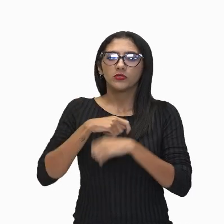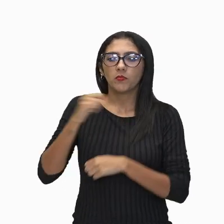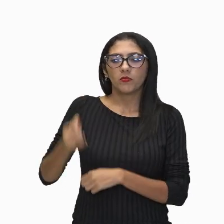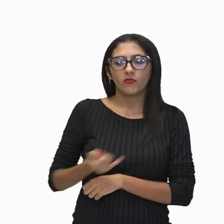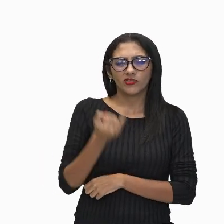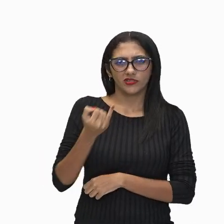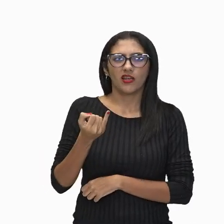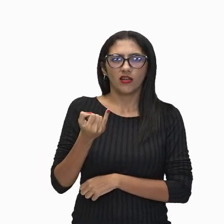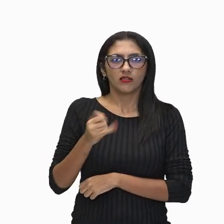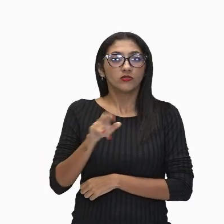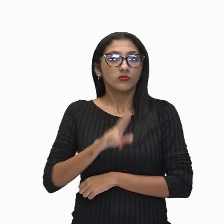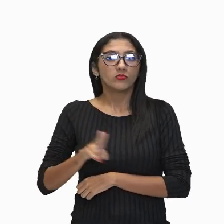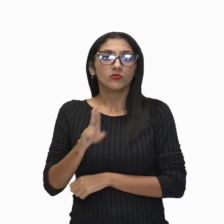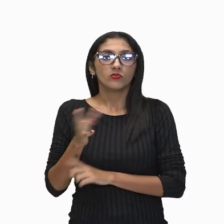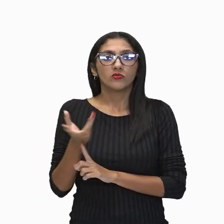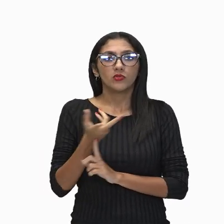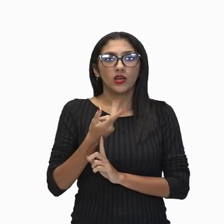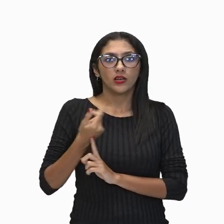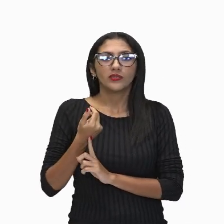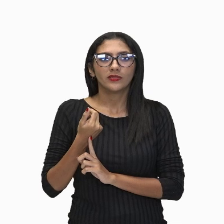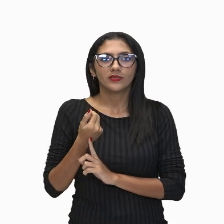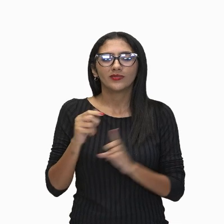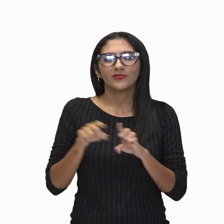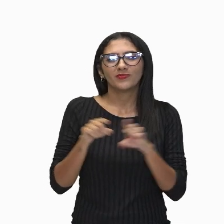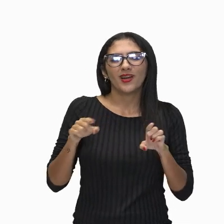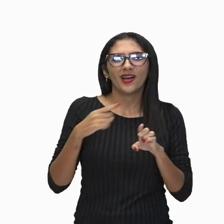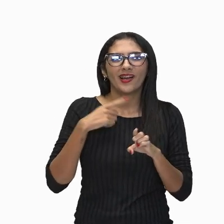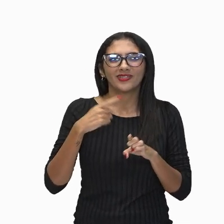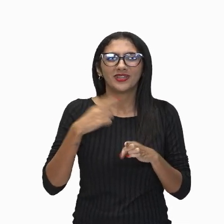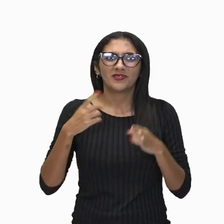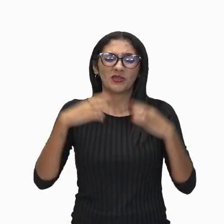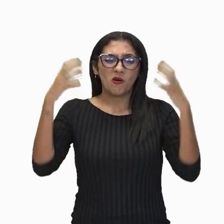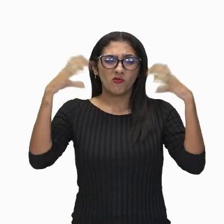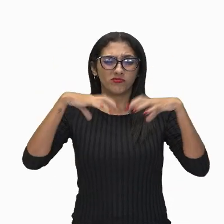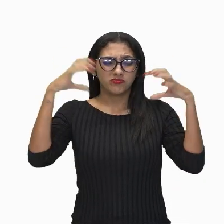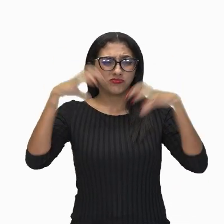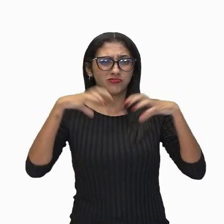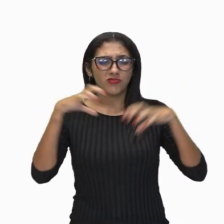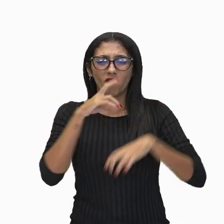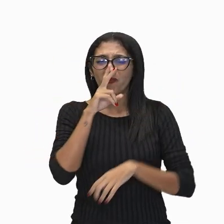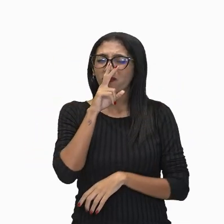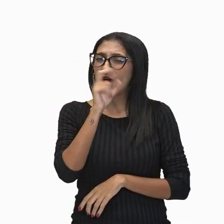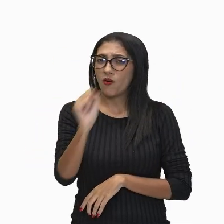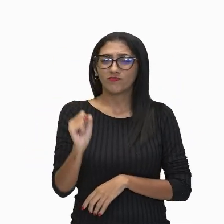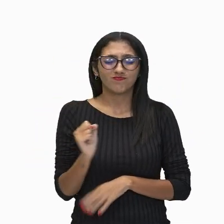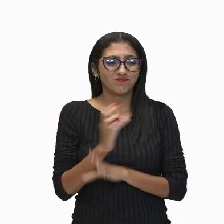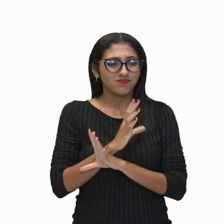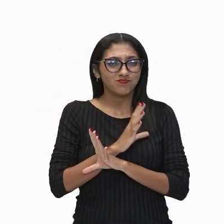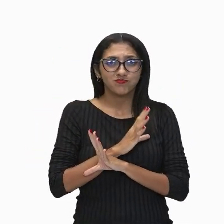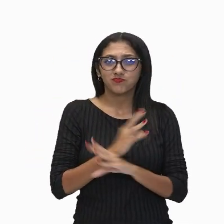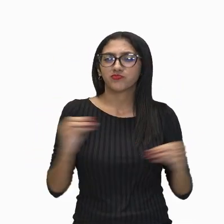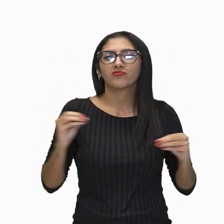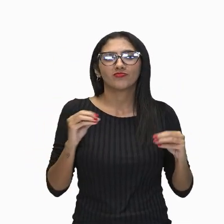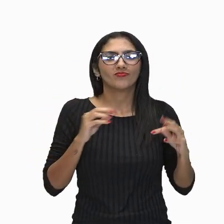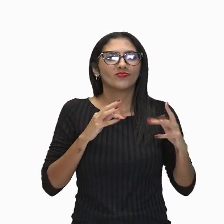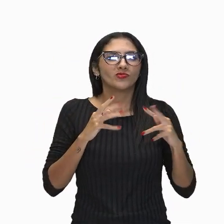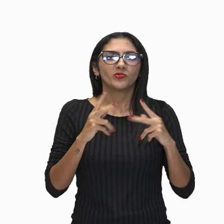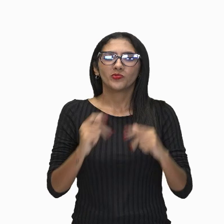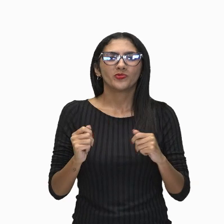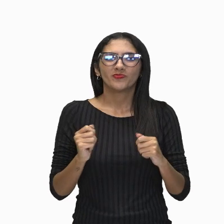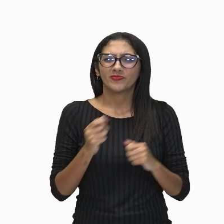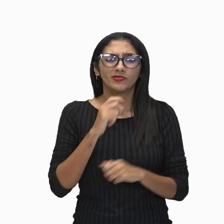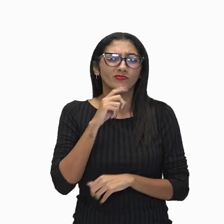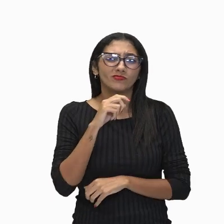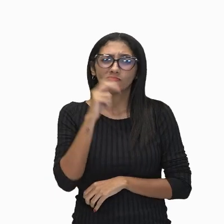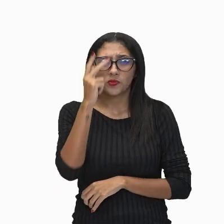mundial, mas acabou destruído por uma chuva forte antes mesmo de ser visto pelo público. Então observe que nós tínhamos aí a ideia de